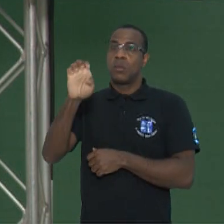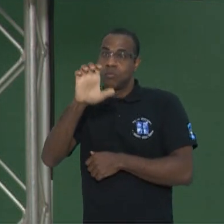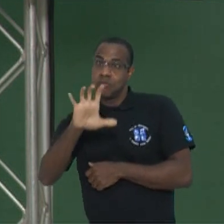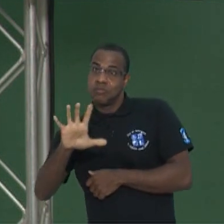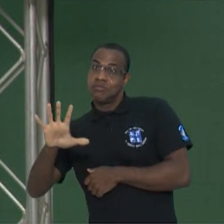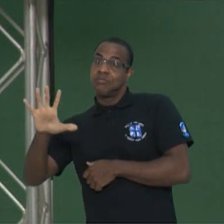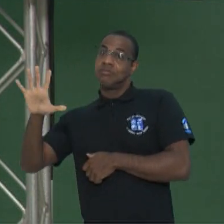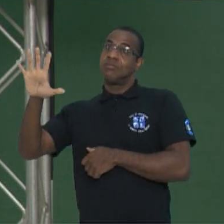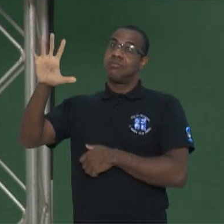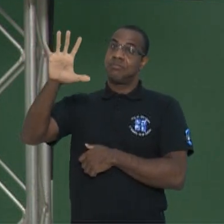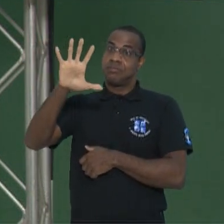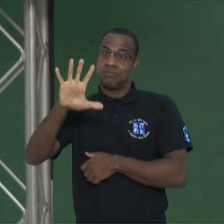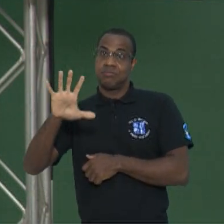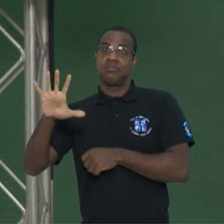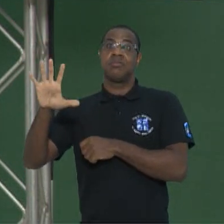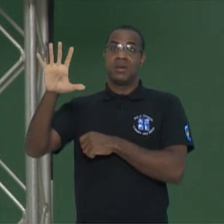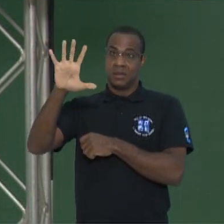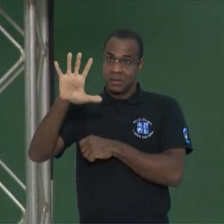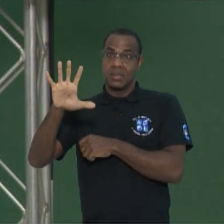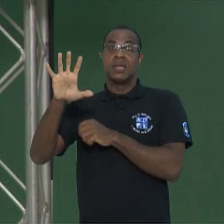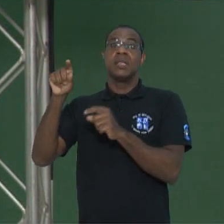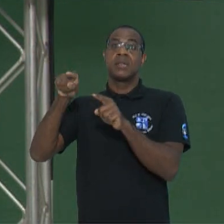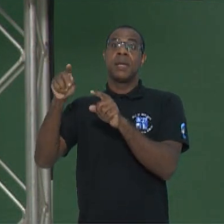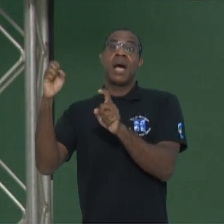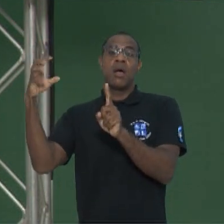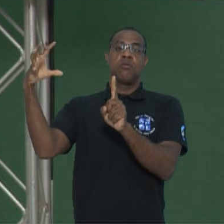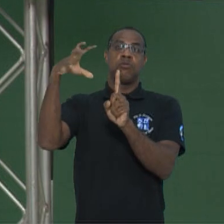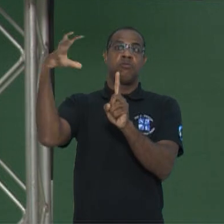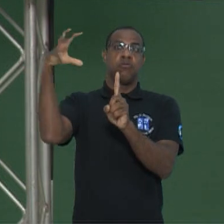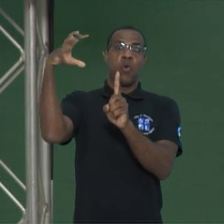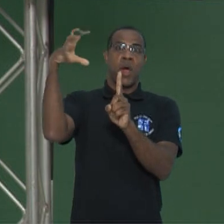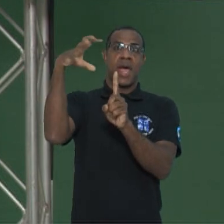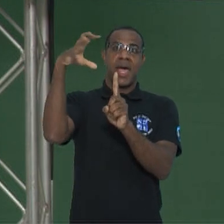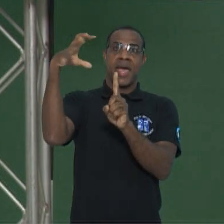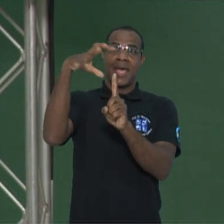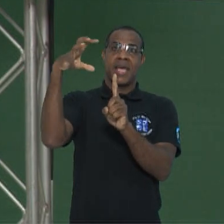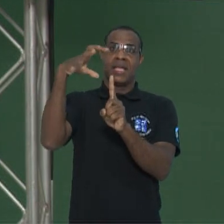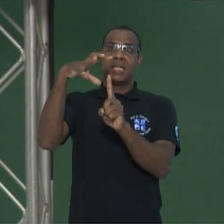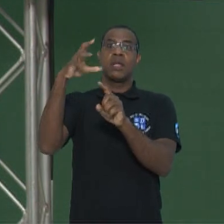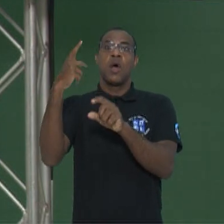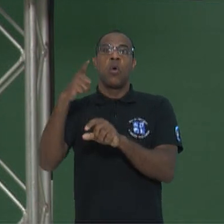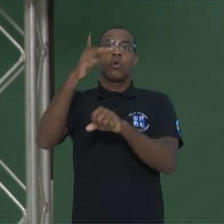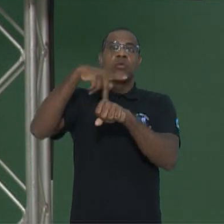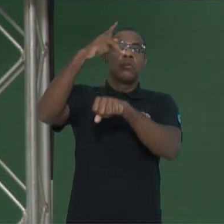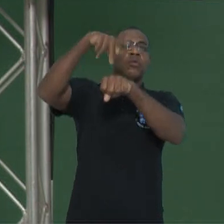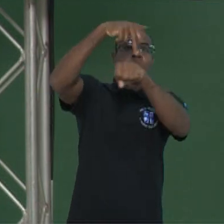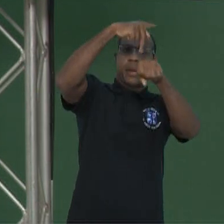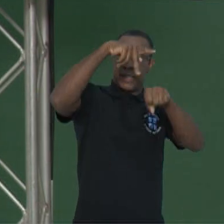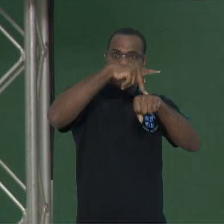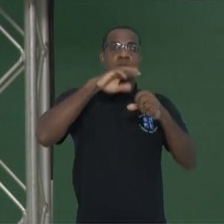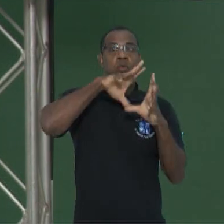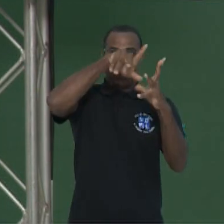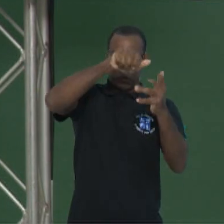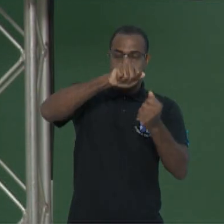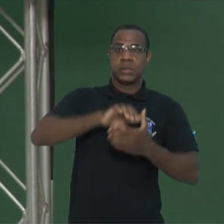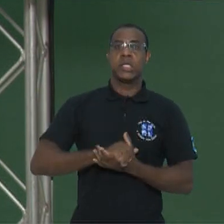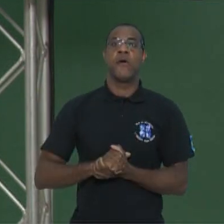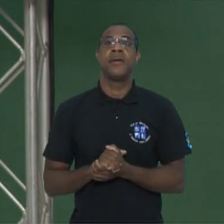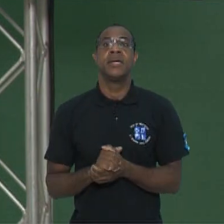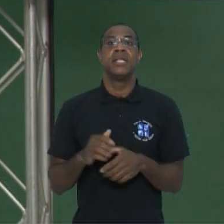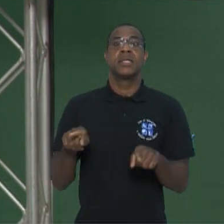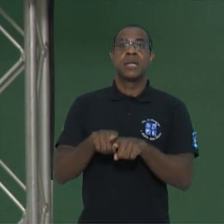A hegemonia europeia e a influência que ela exerceu ali sobre outros lugares do mundo, né? Também sobre